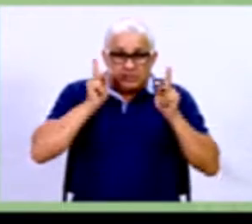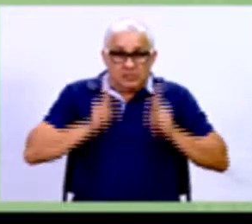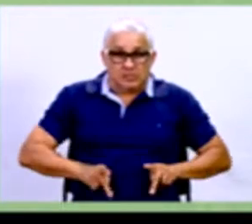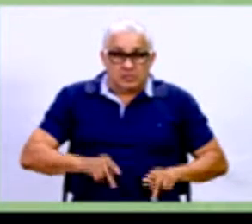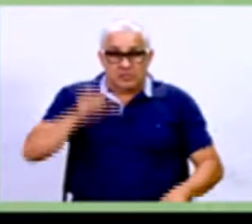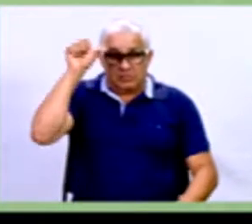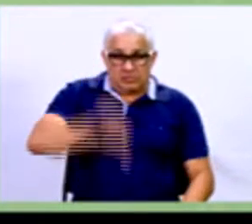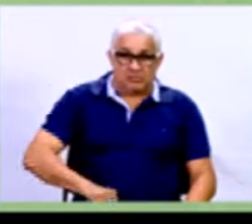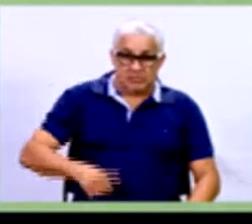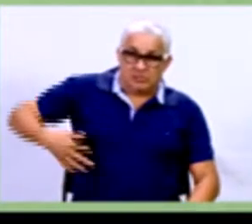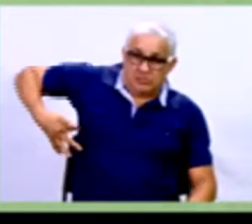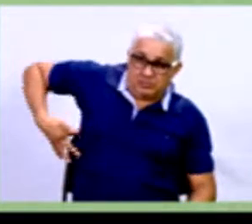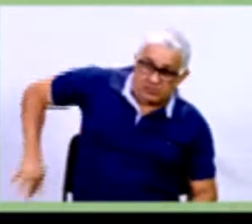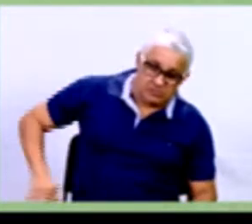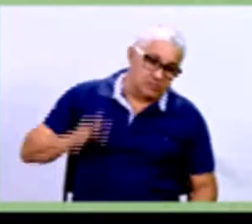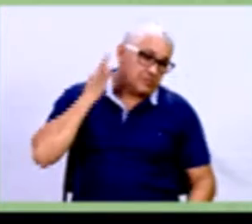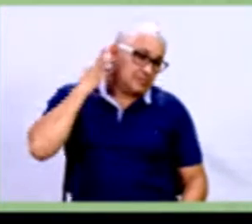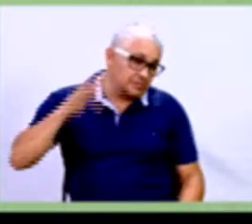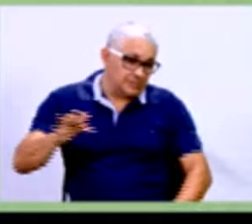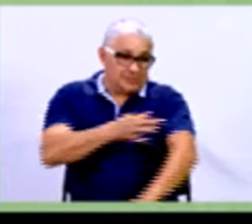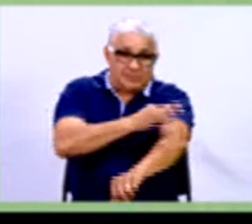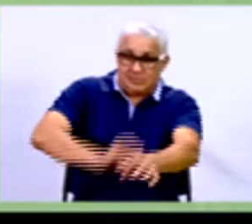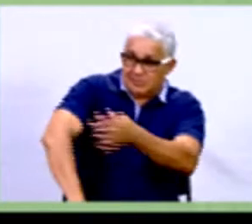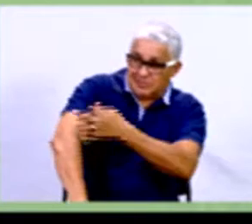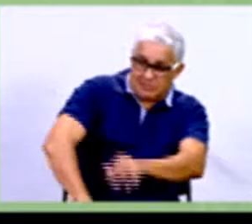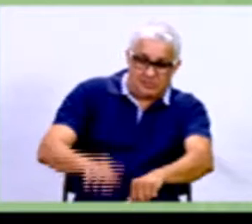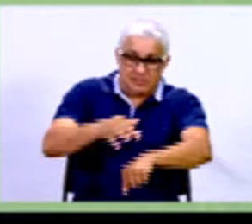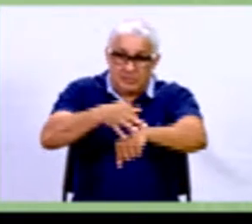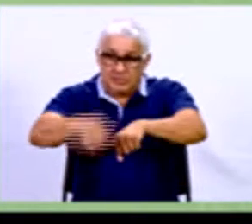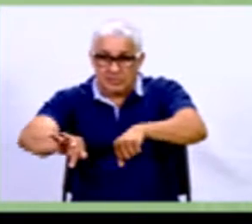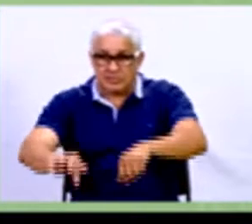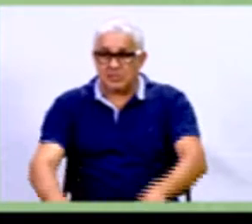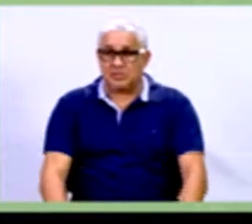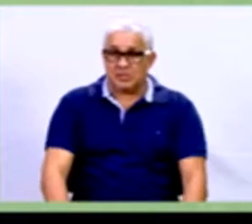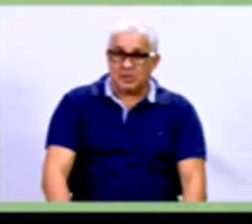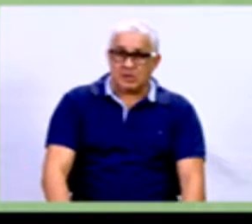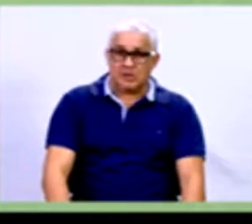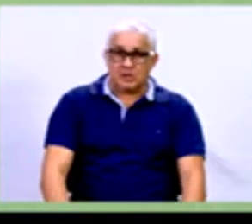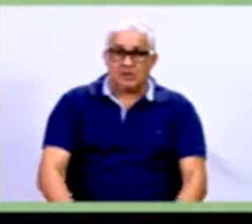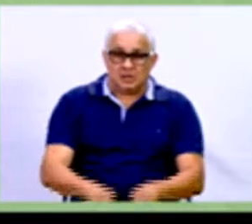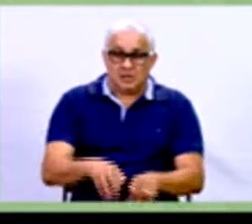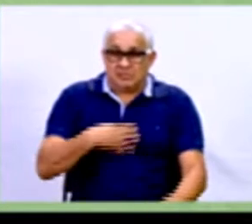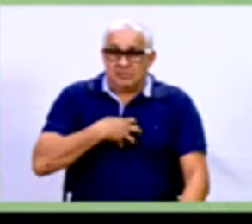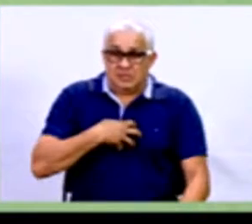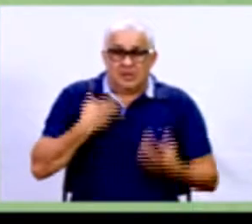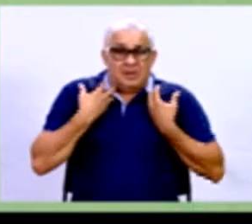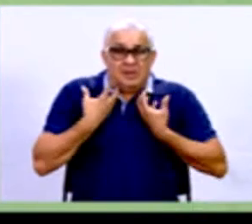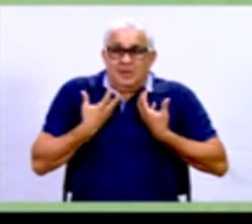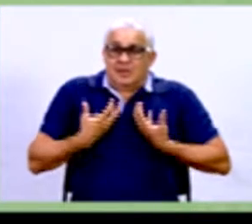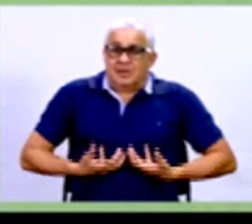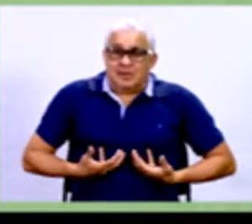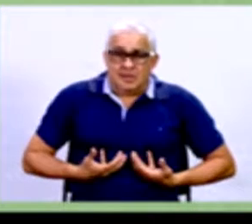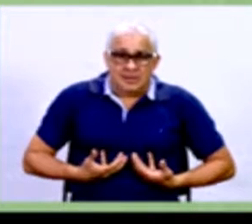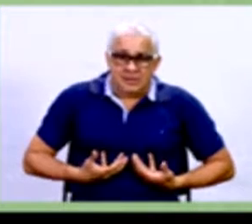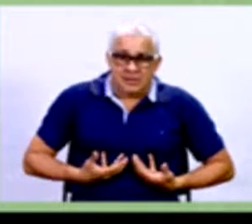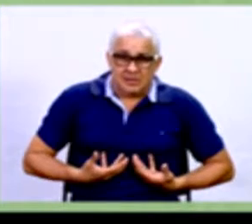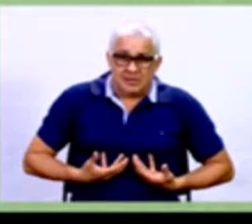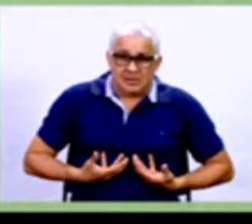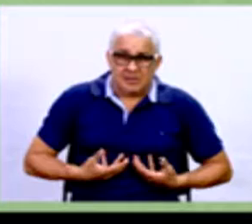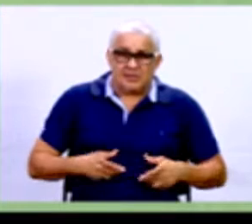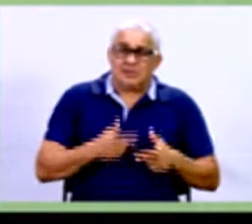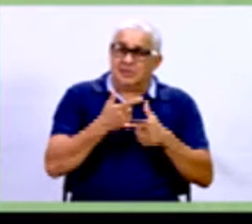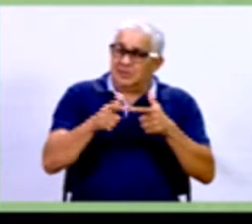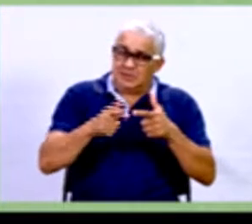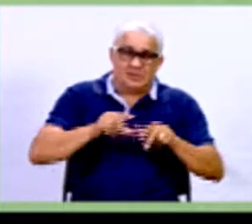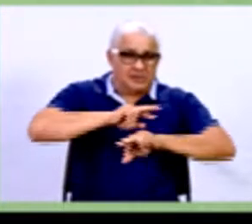Dores nas costas, pescoço, braço, antebraço, mãos... sensação de cansaço, desconforto, outros problemas